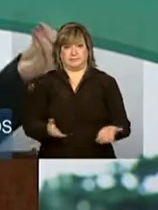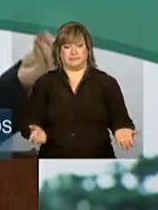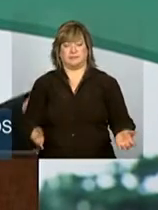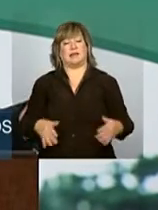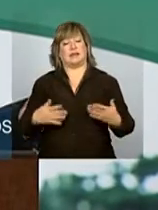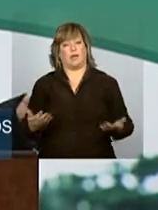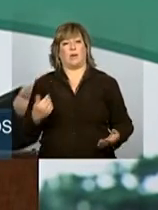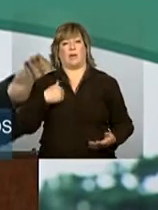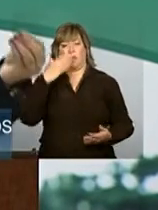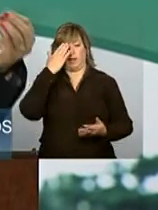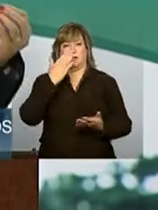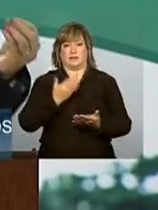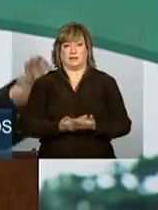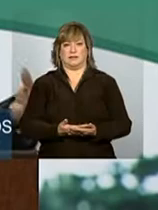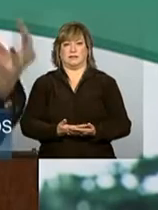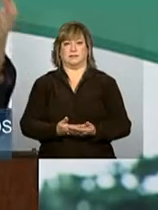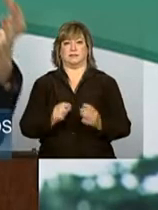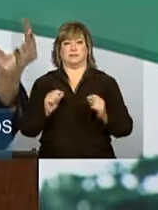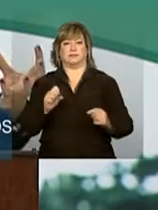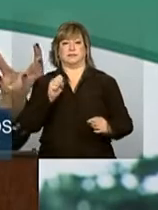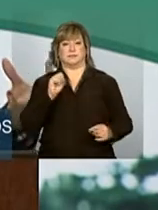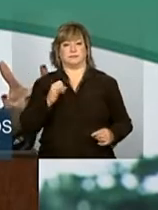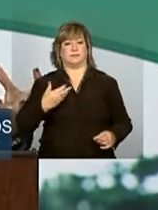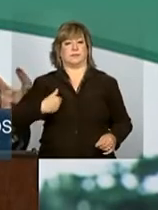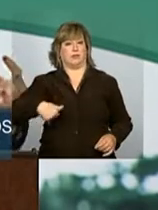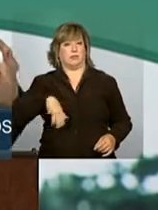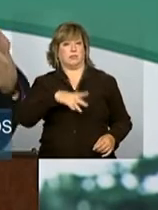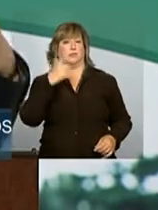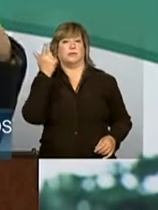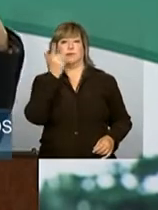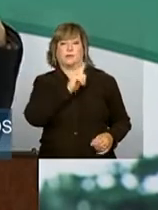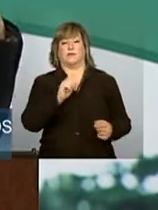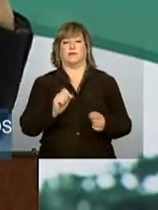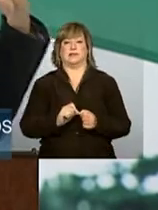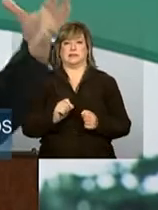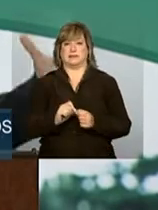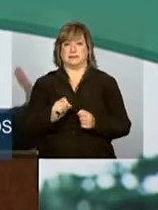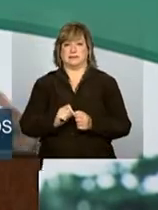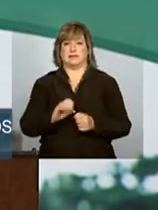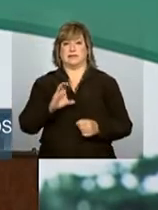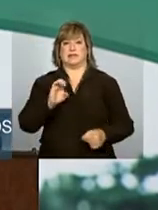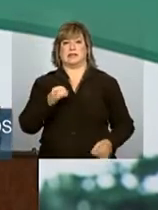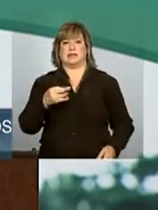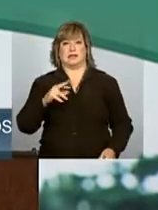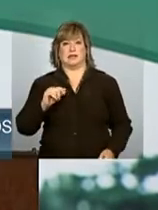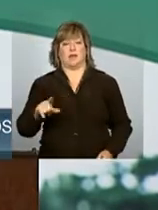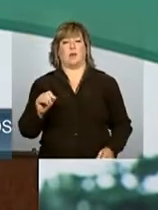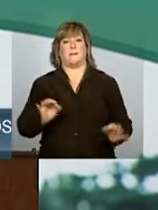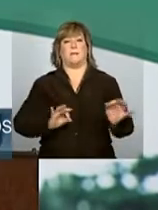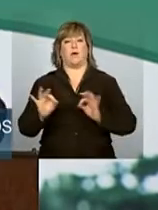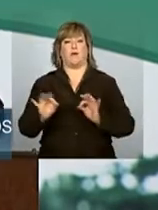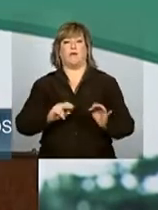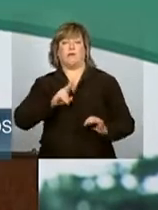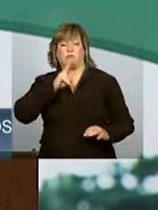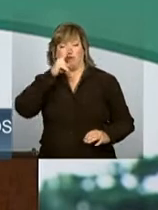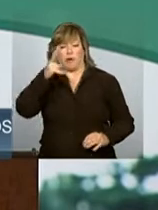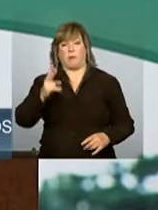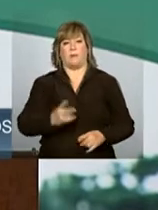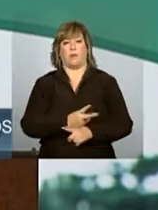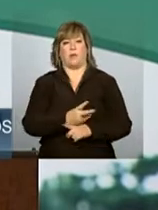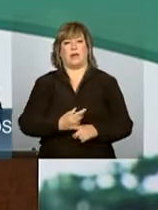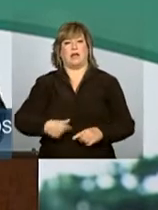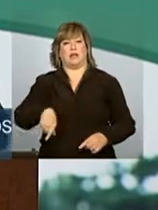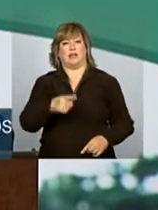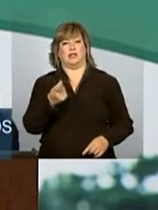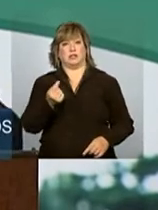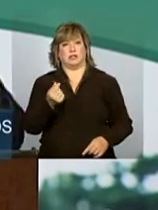eu acredito que se a gente conseguir fazer uma central de projeto forte, buscando esses